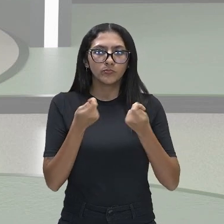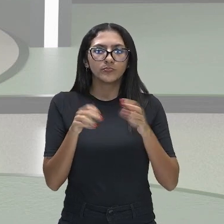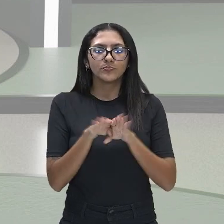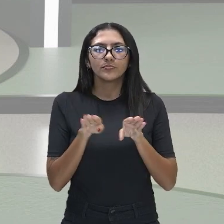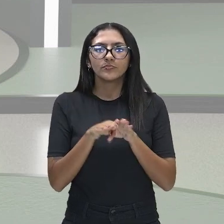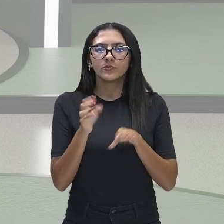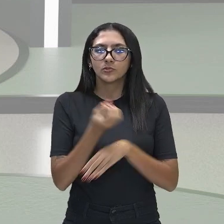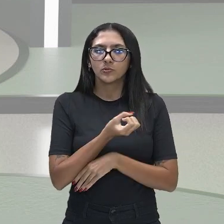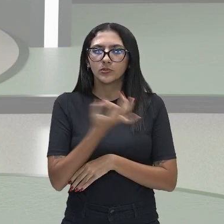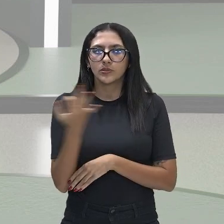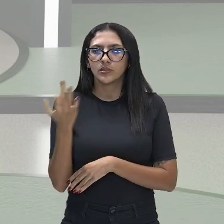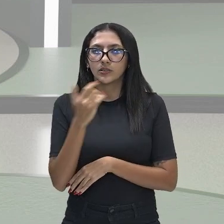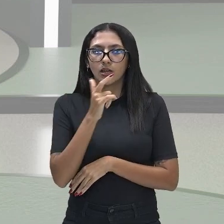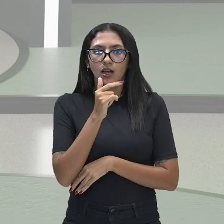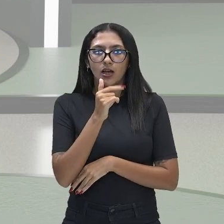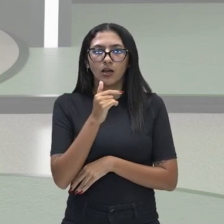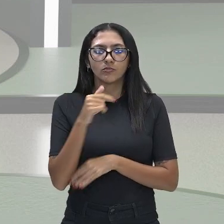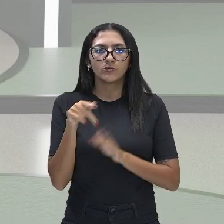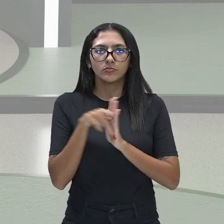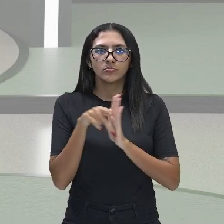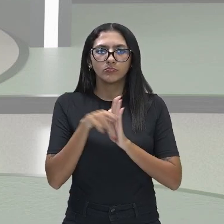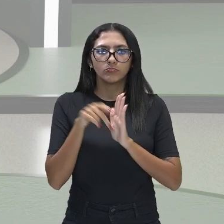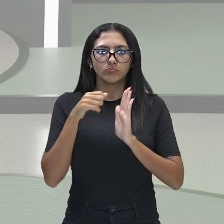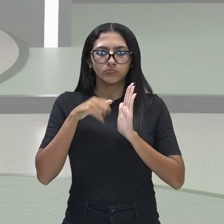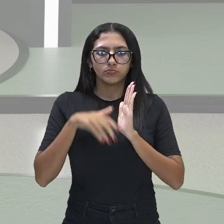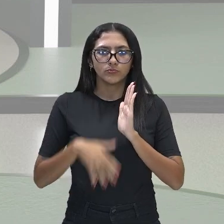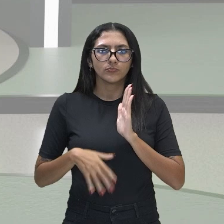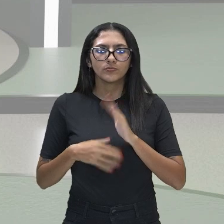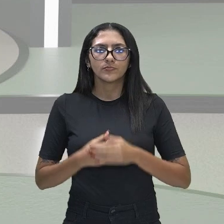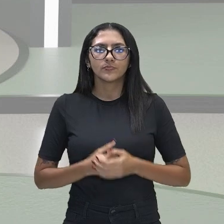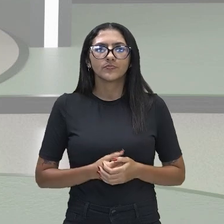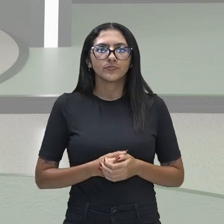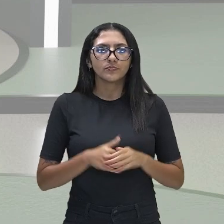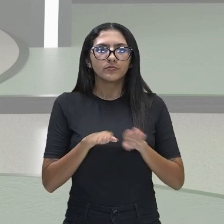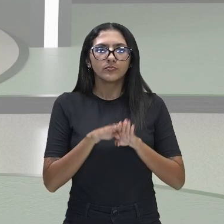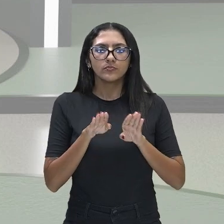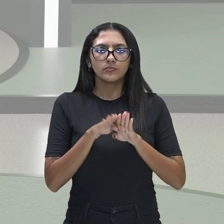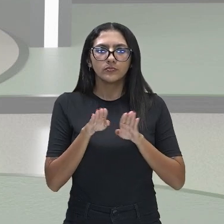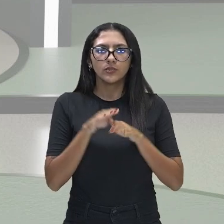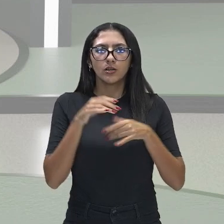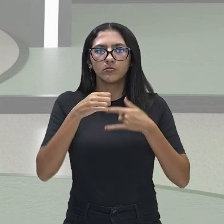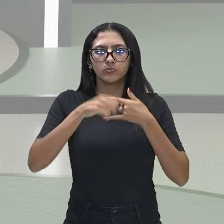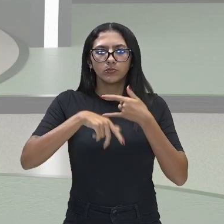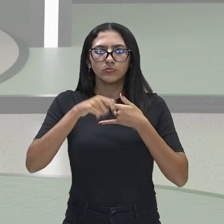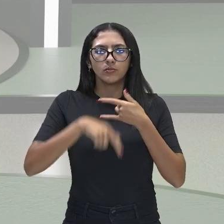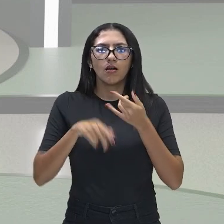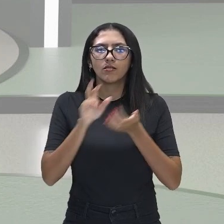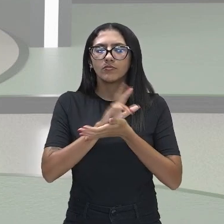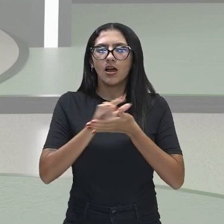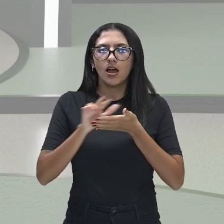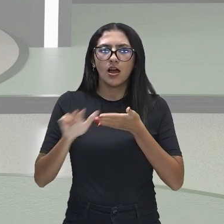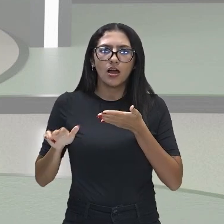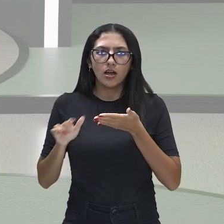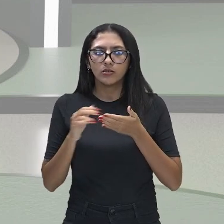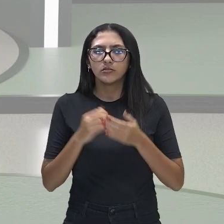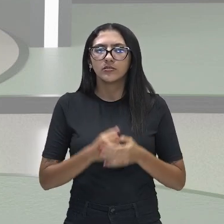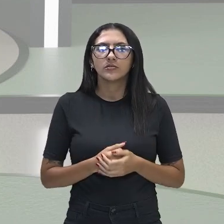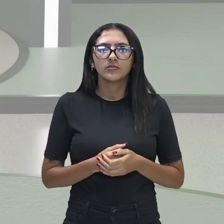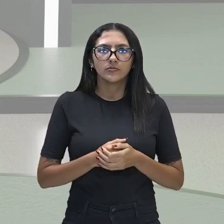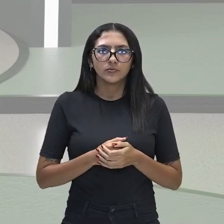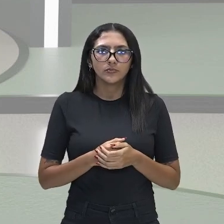quantidade de água eliminada pelo organismo e é pela excreção de sais minerais e dos